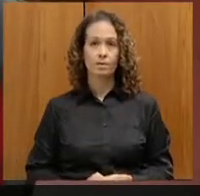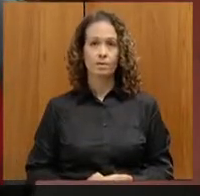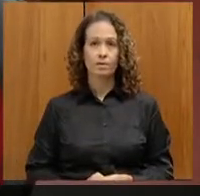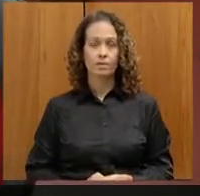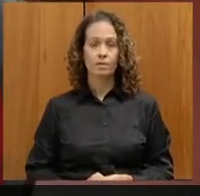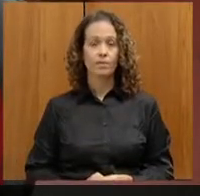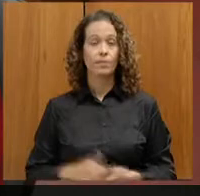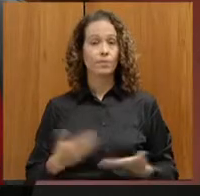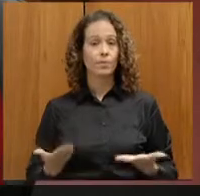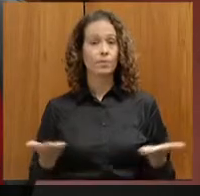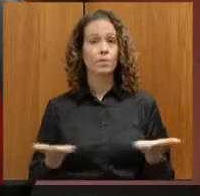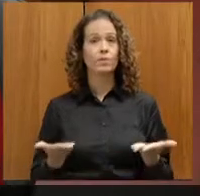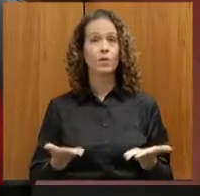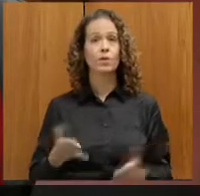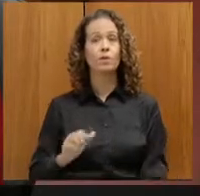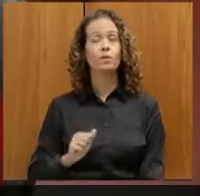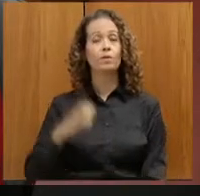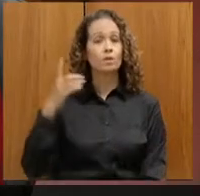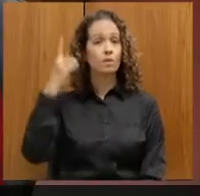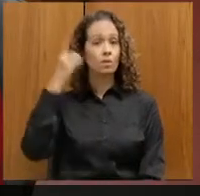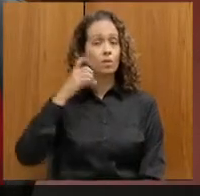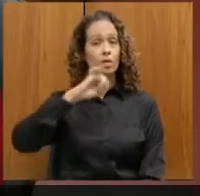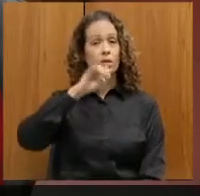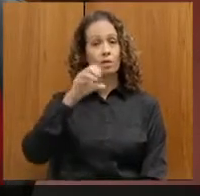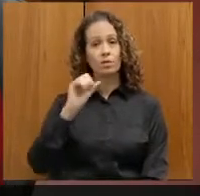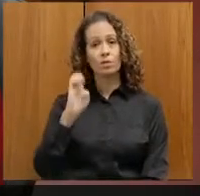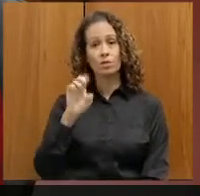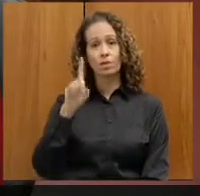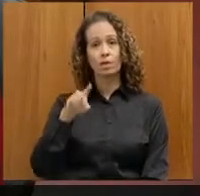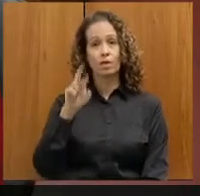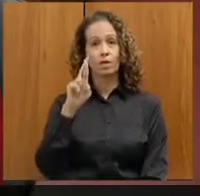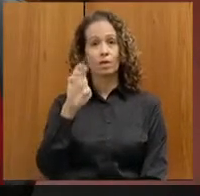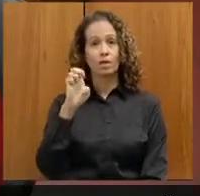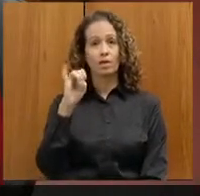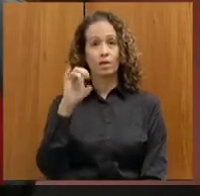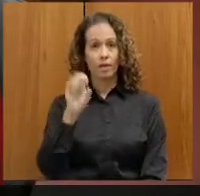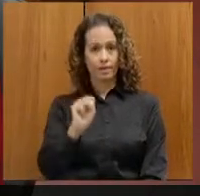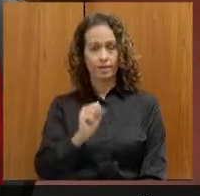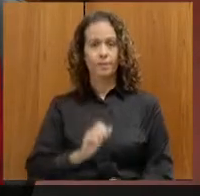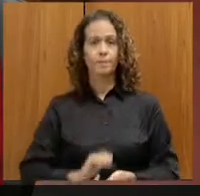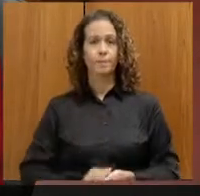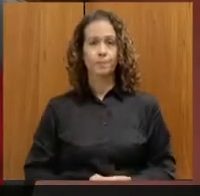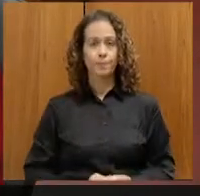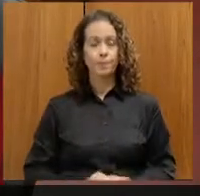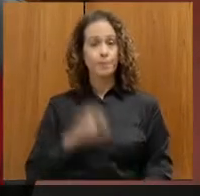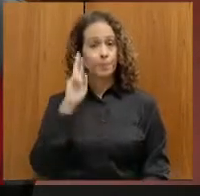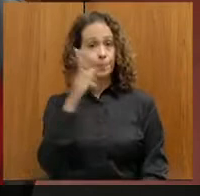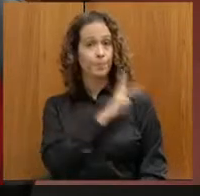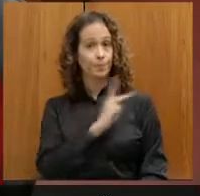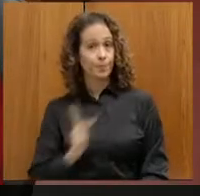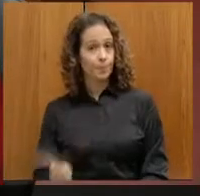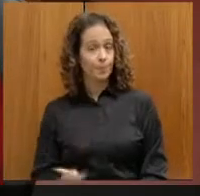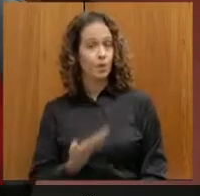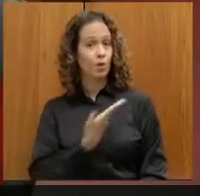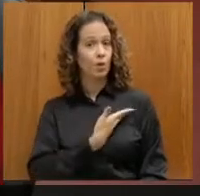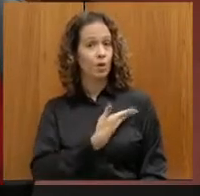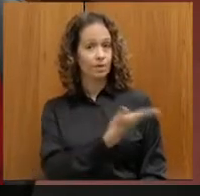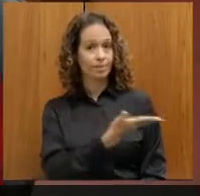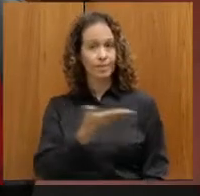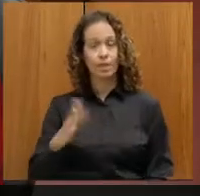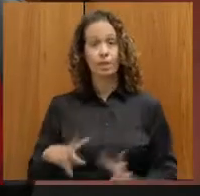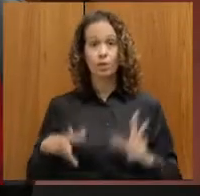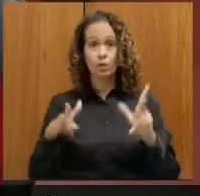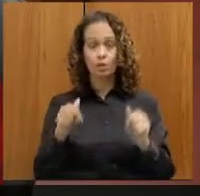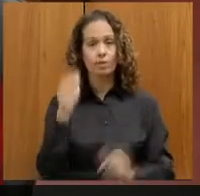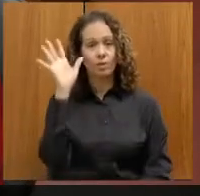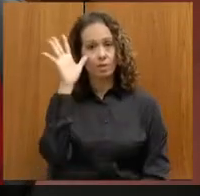a palavra o Deputado José Reis on e não passa seu presidente novos colegas a